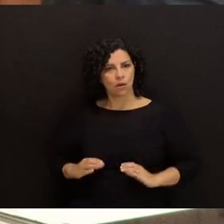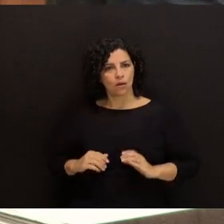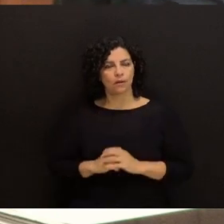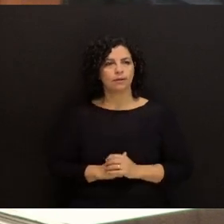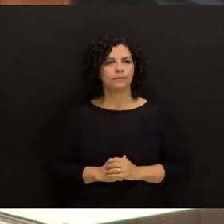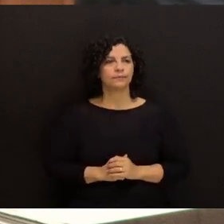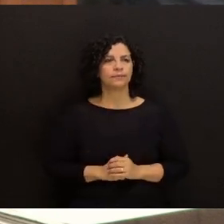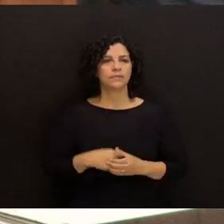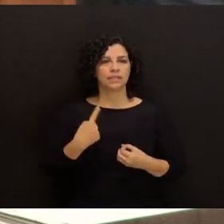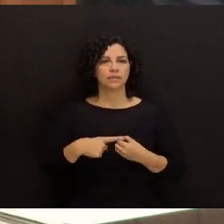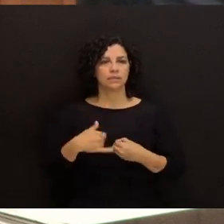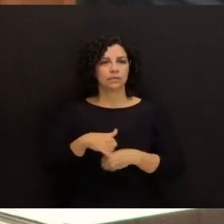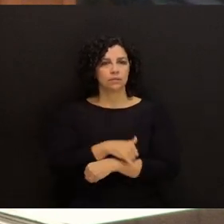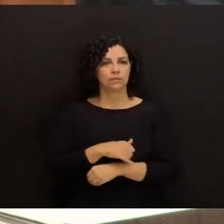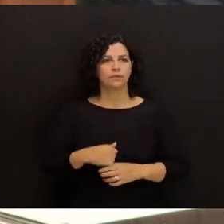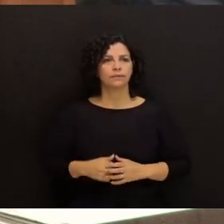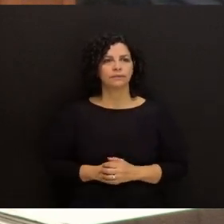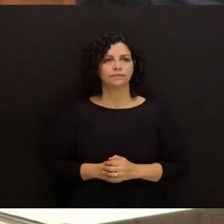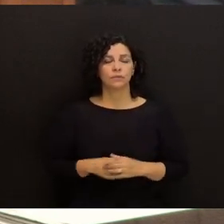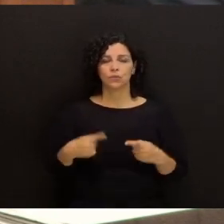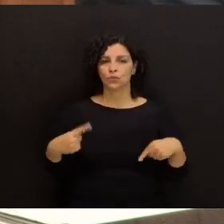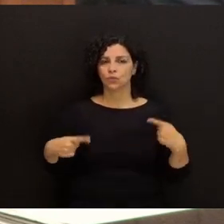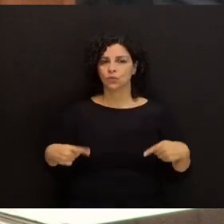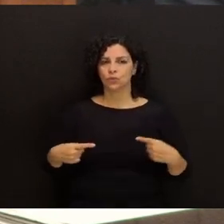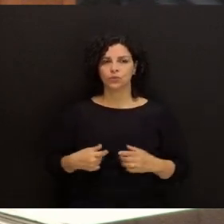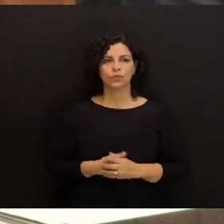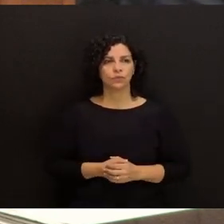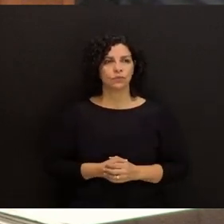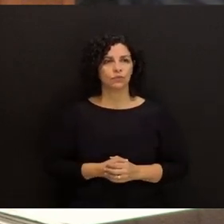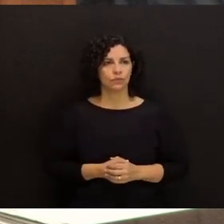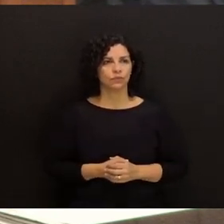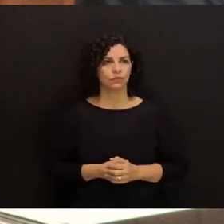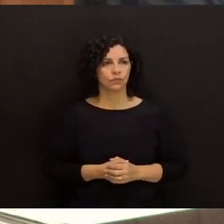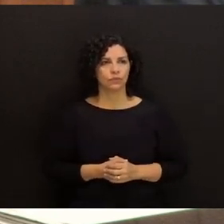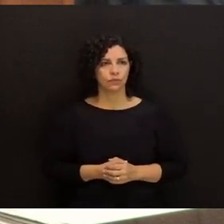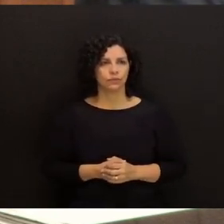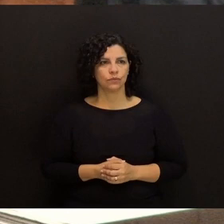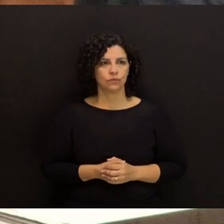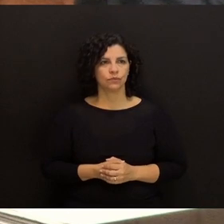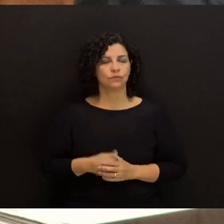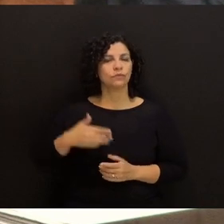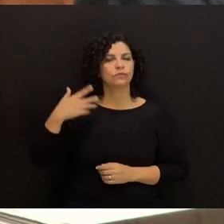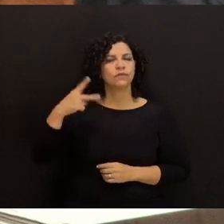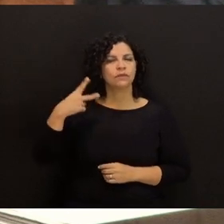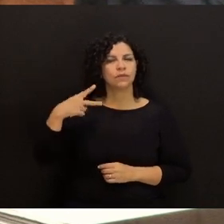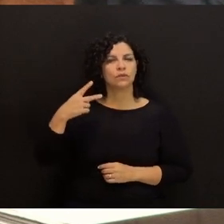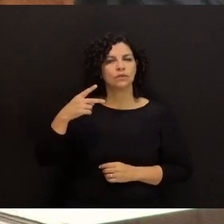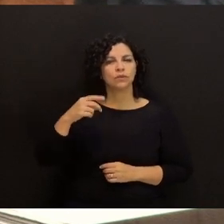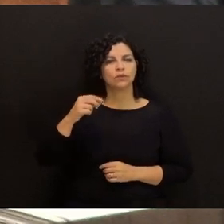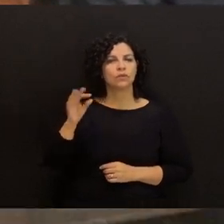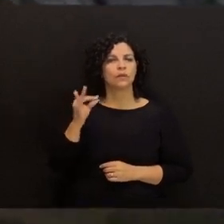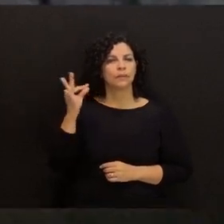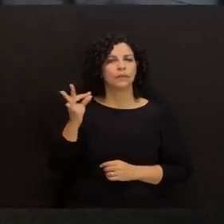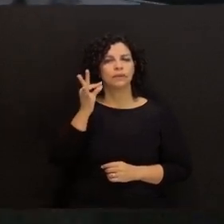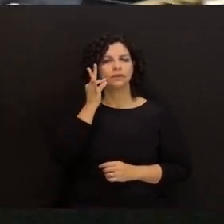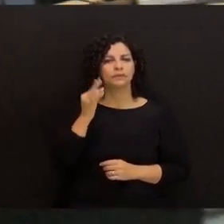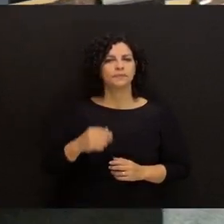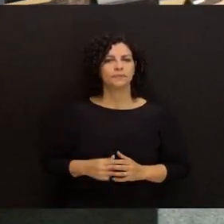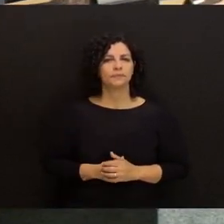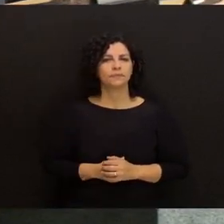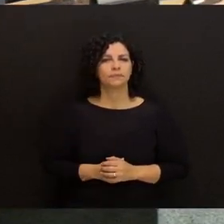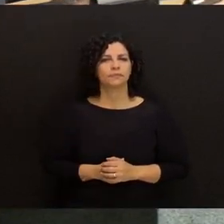do Município de São José dos Pinhais colocamos em discussão com a palavra Vereador Professor Adelino